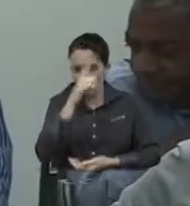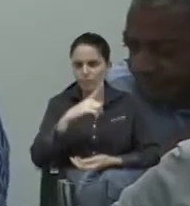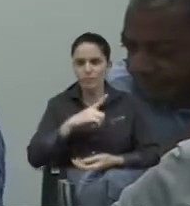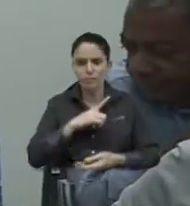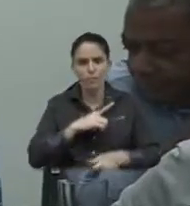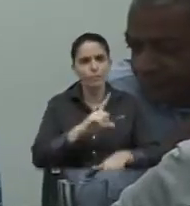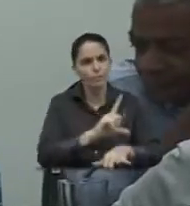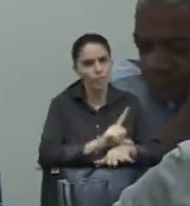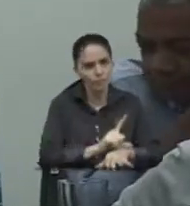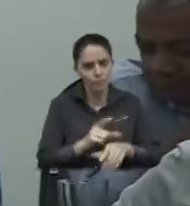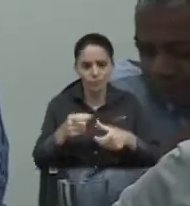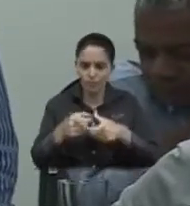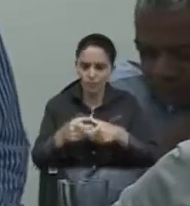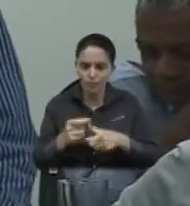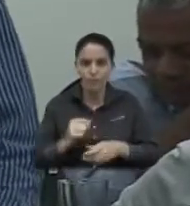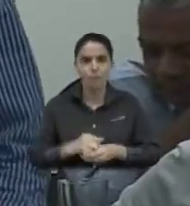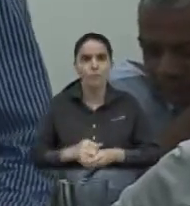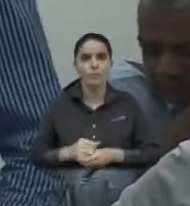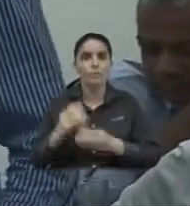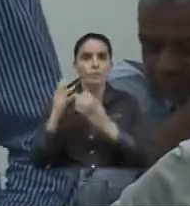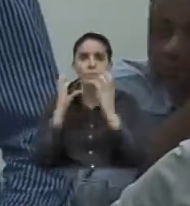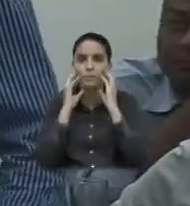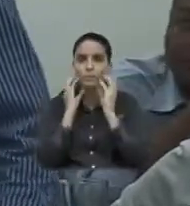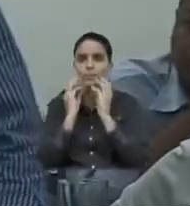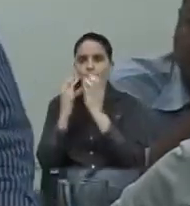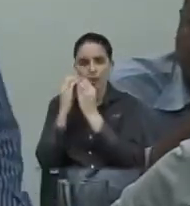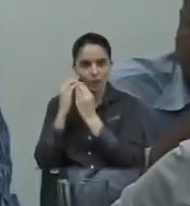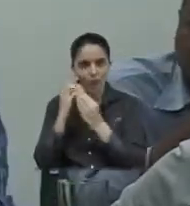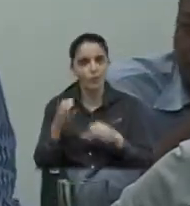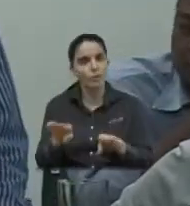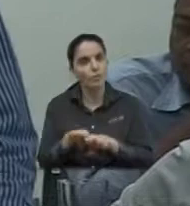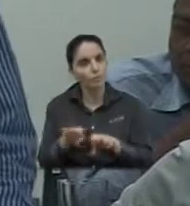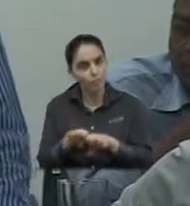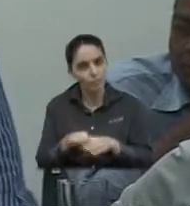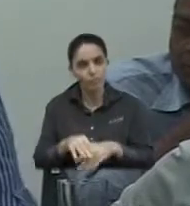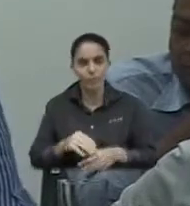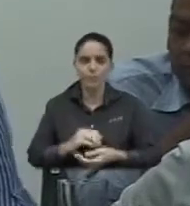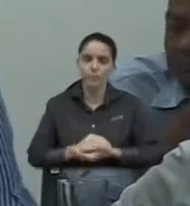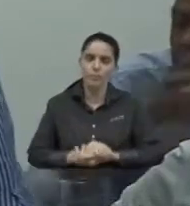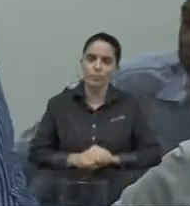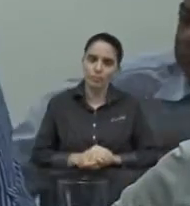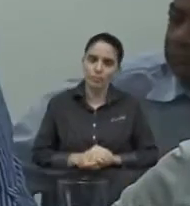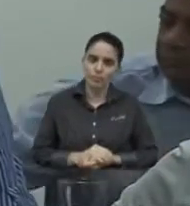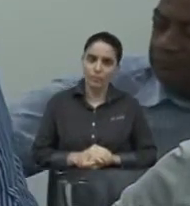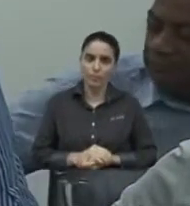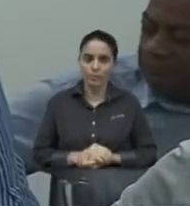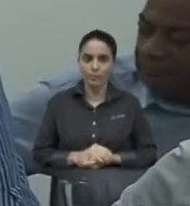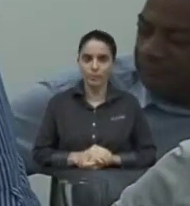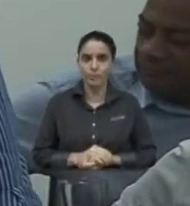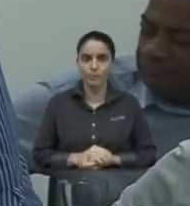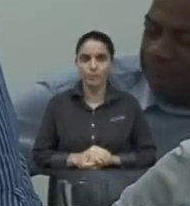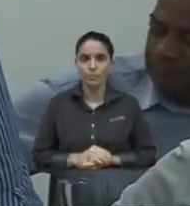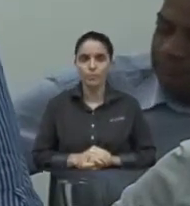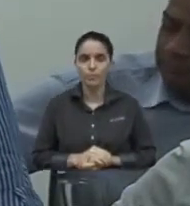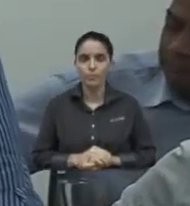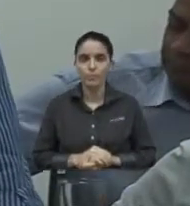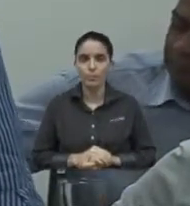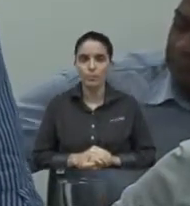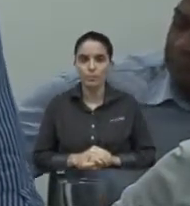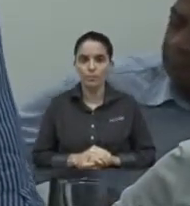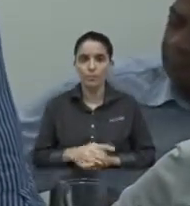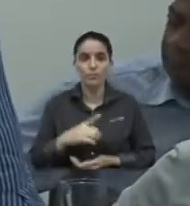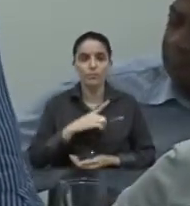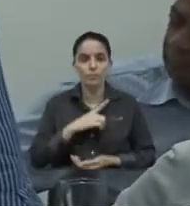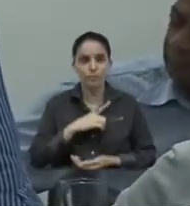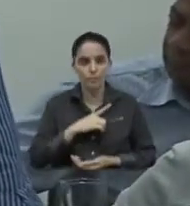um pequeno comércio, outras pessoas aqui também têm um pequeno comércio, e tenho na família